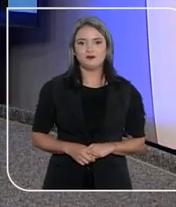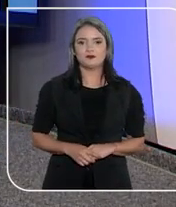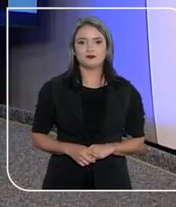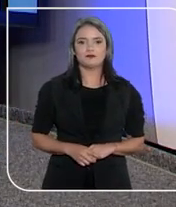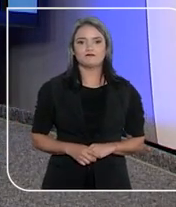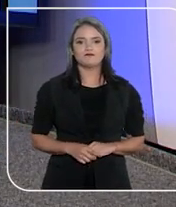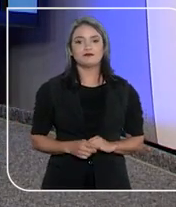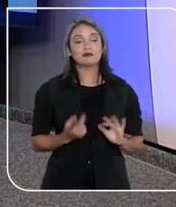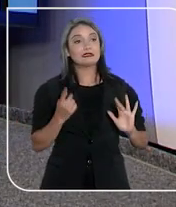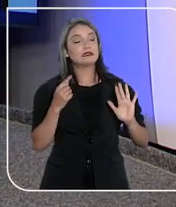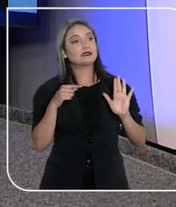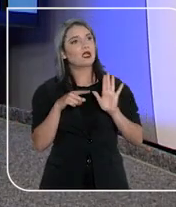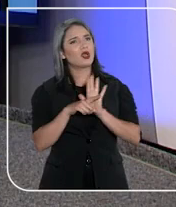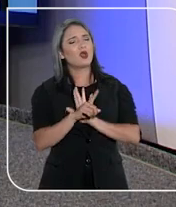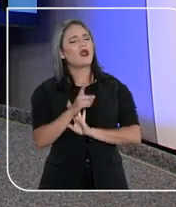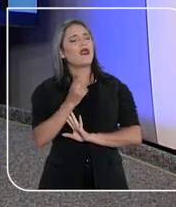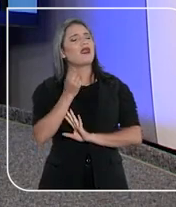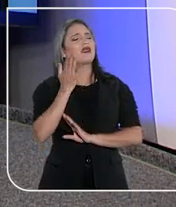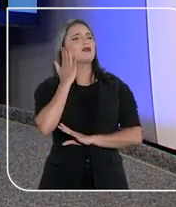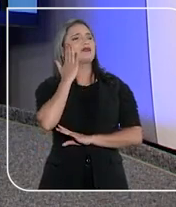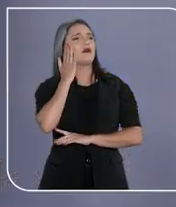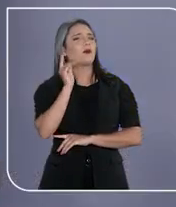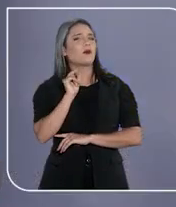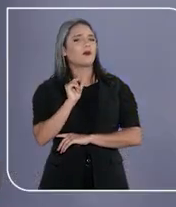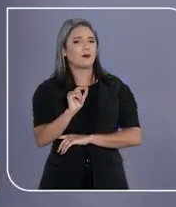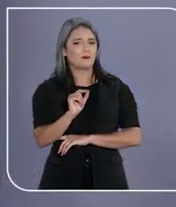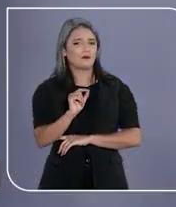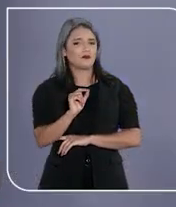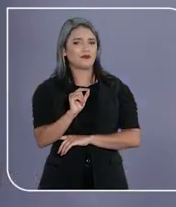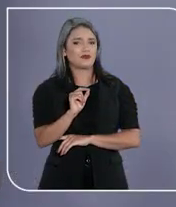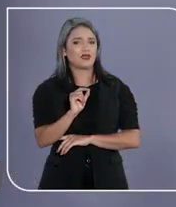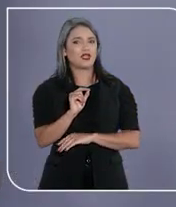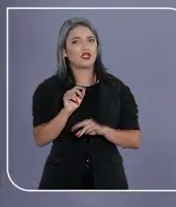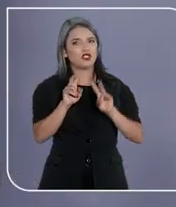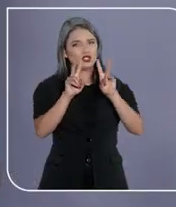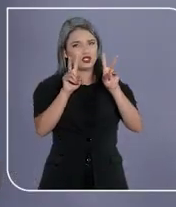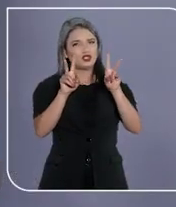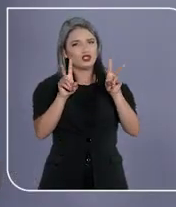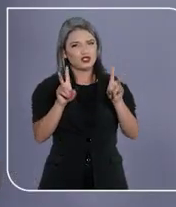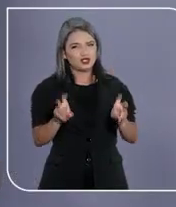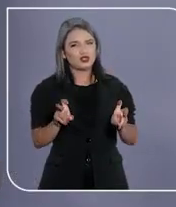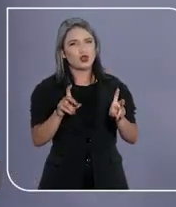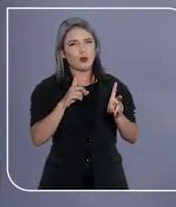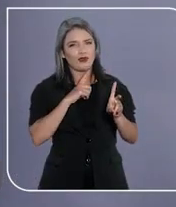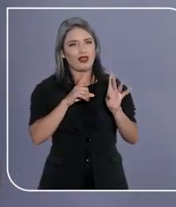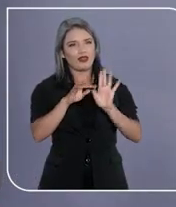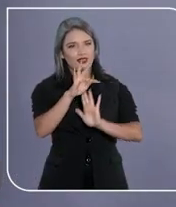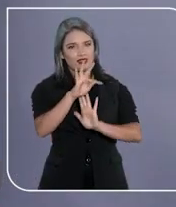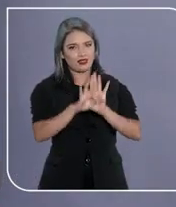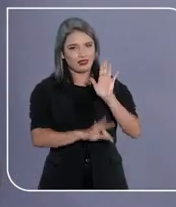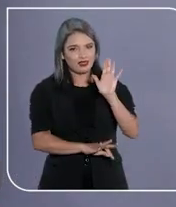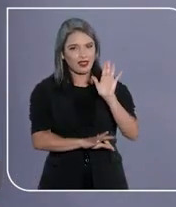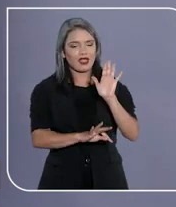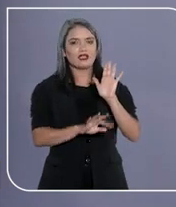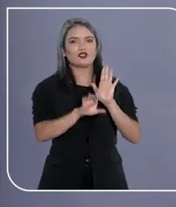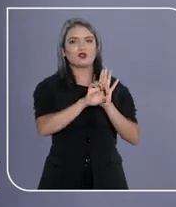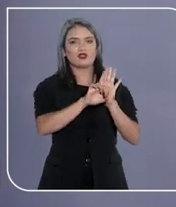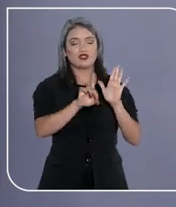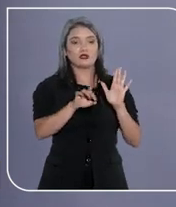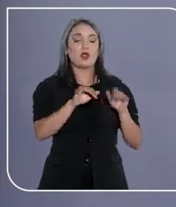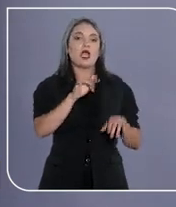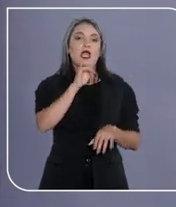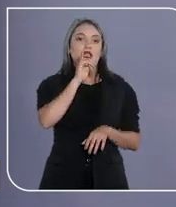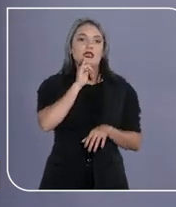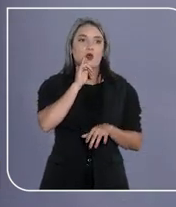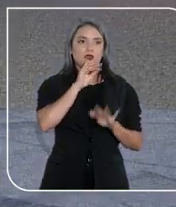Professor Dr. Fábio, eu gostaria de saber, então, ainda em relação a essa previsão editalícia, quanto a uma legislação posterior à